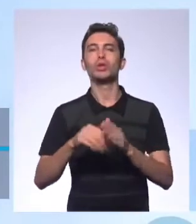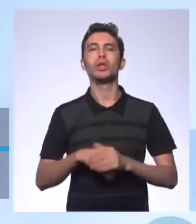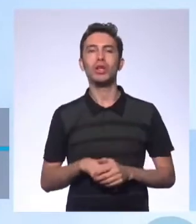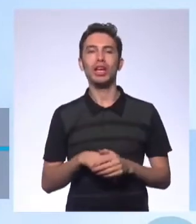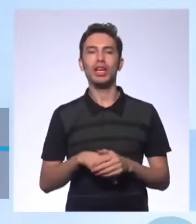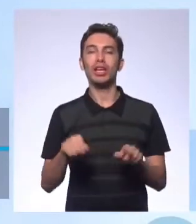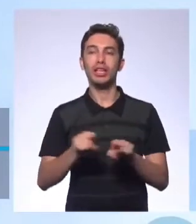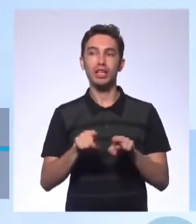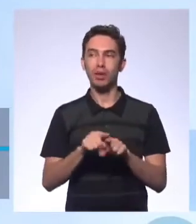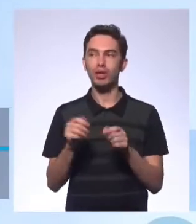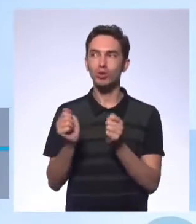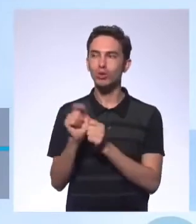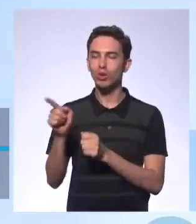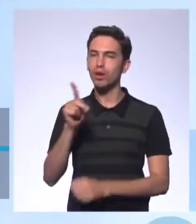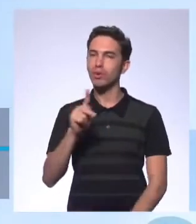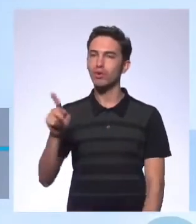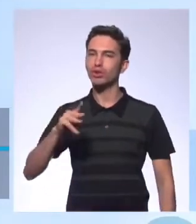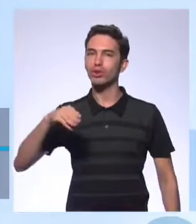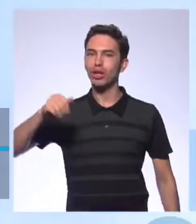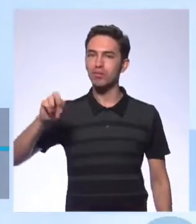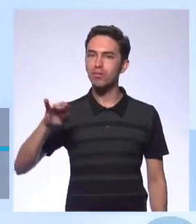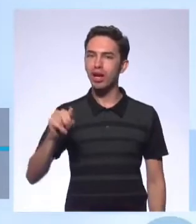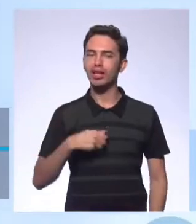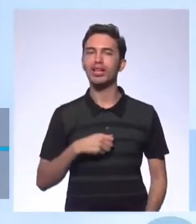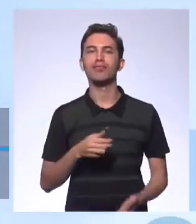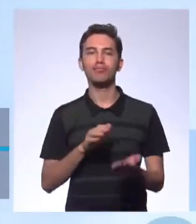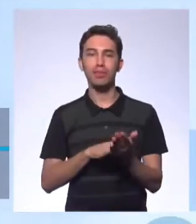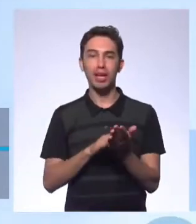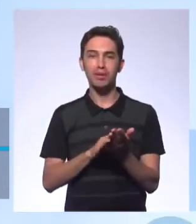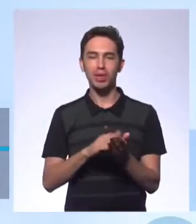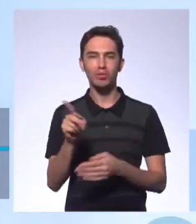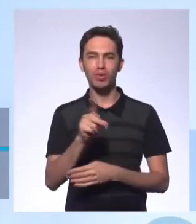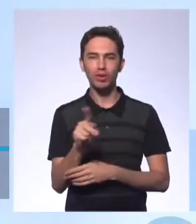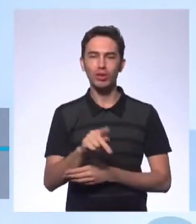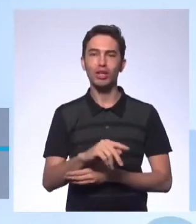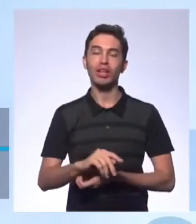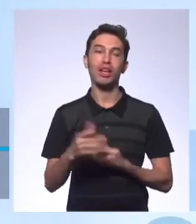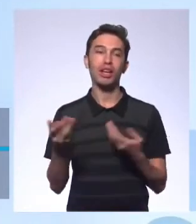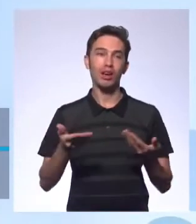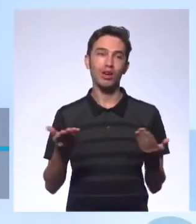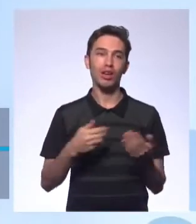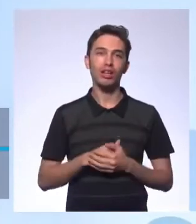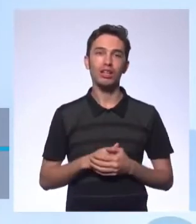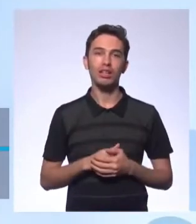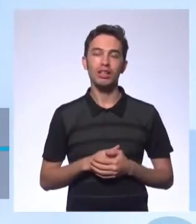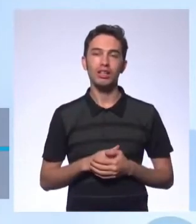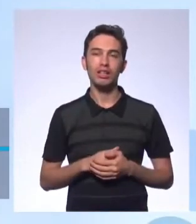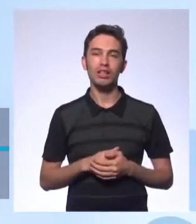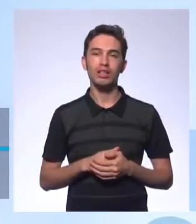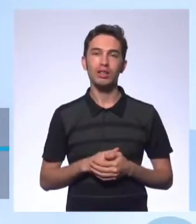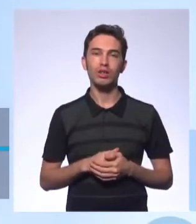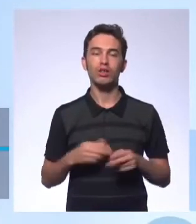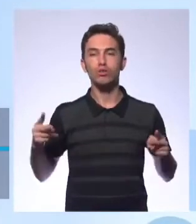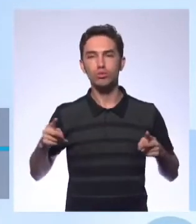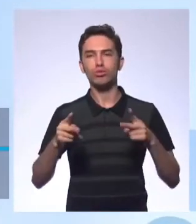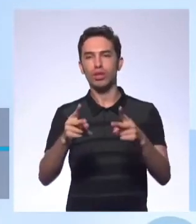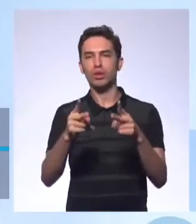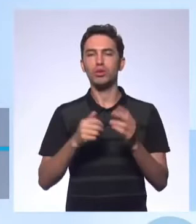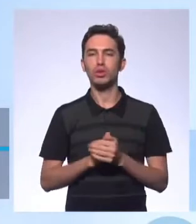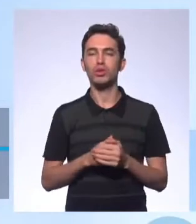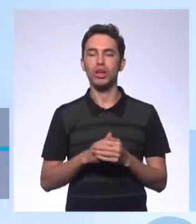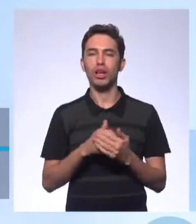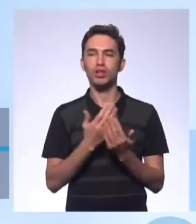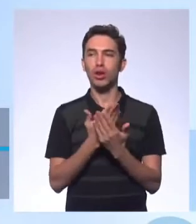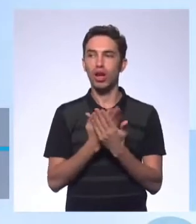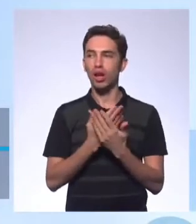tutora a professora Maria Inês. Muito legal, parabéns, professora. E agora nós vamos dar continuidade à